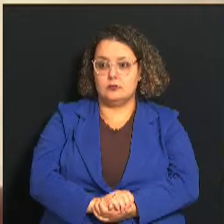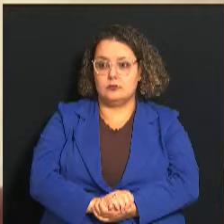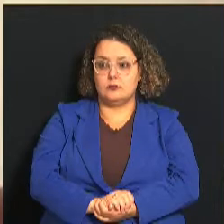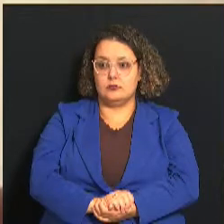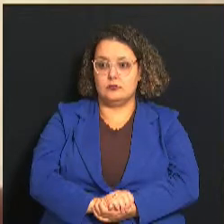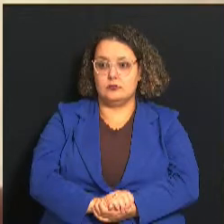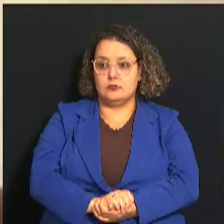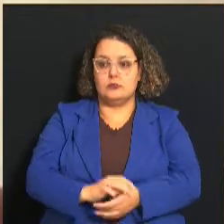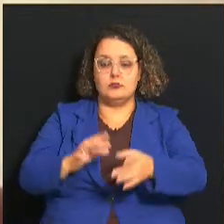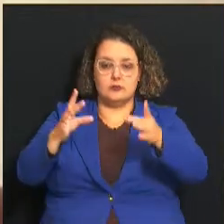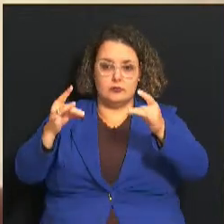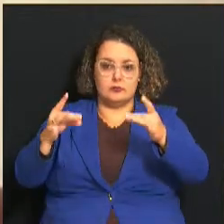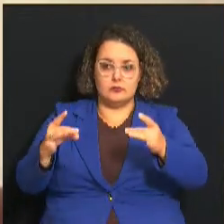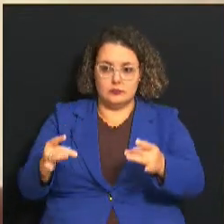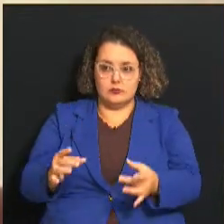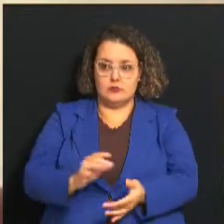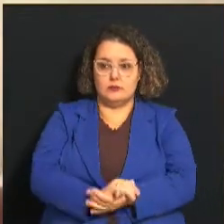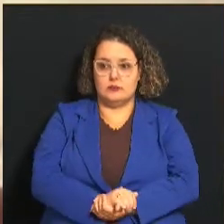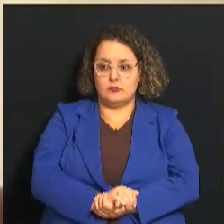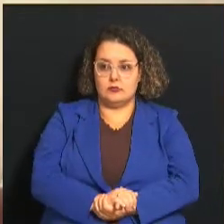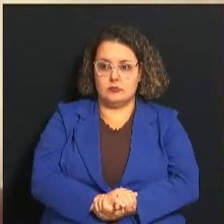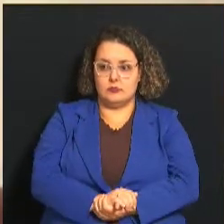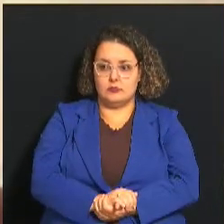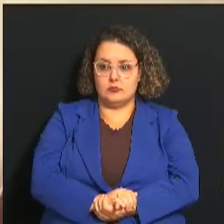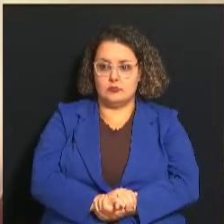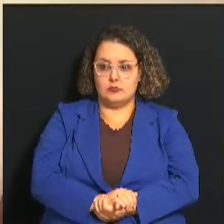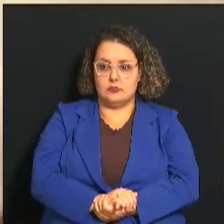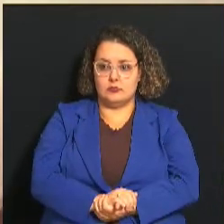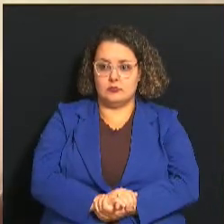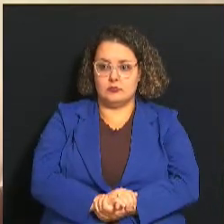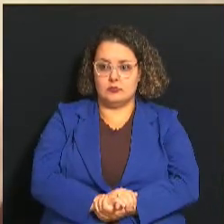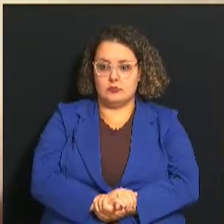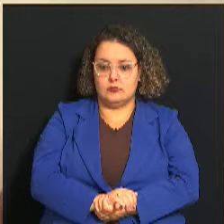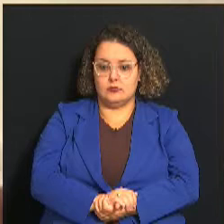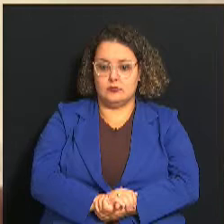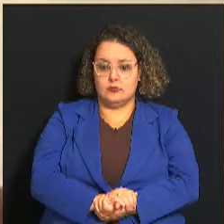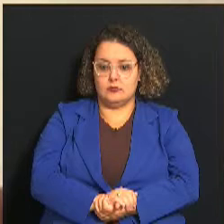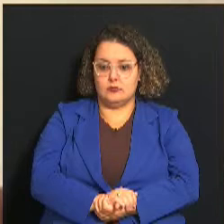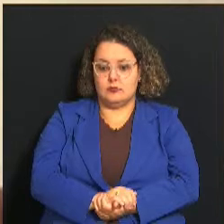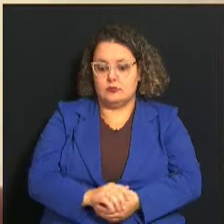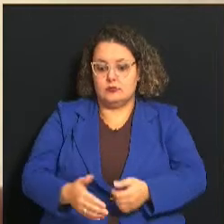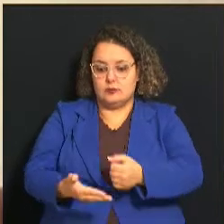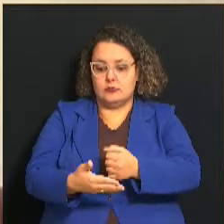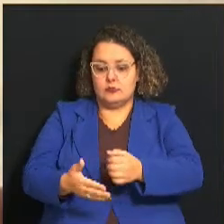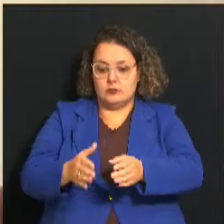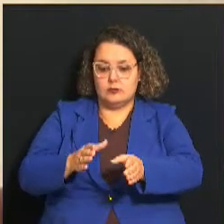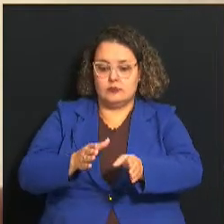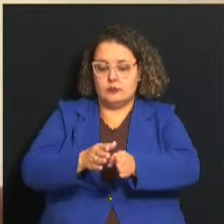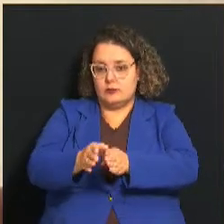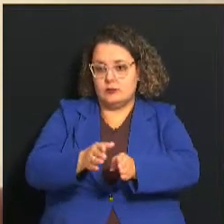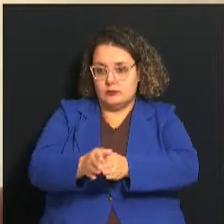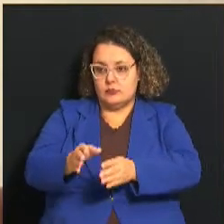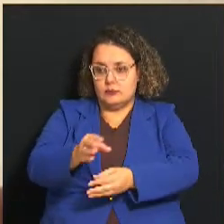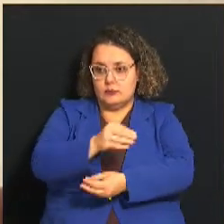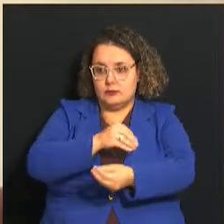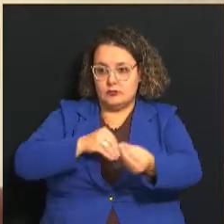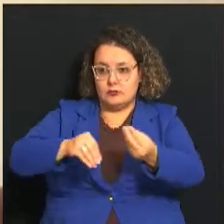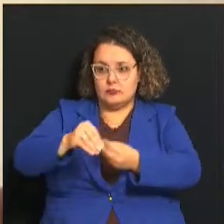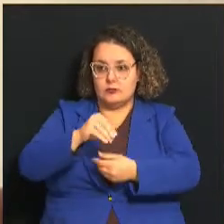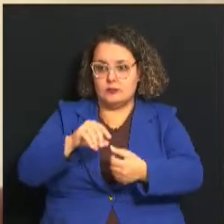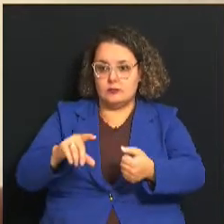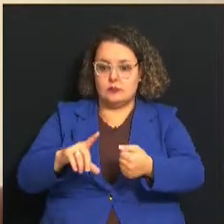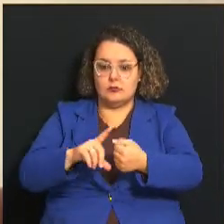integrantes aí e que de forma subjetiva estaria os conselhos envolvidos ali no artigo